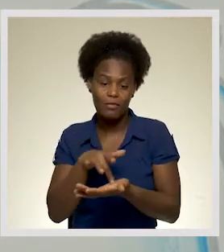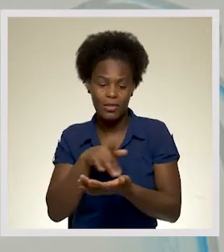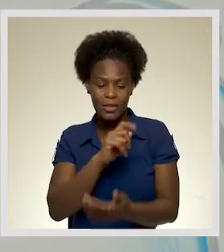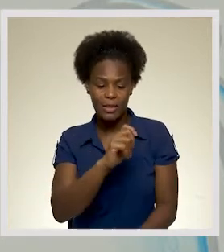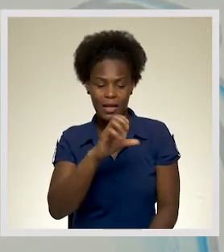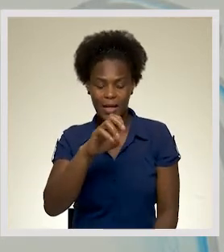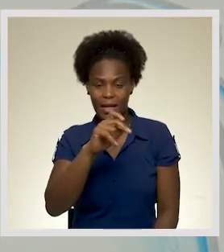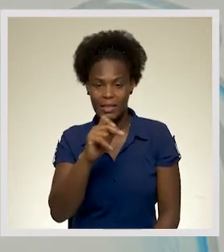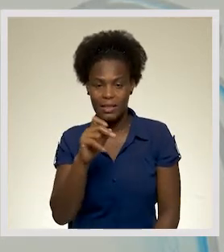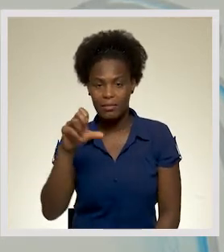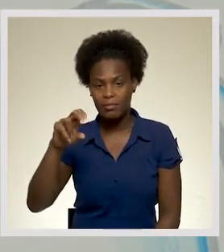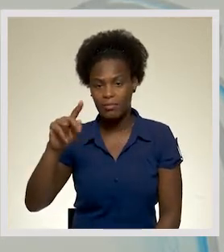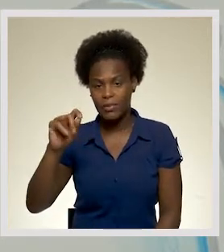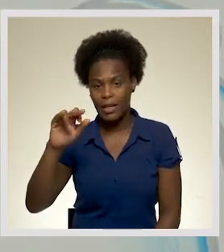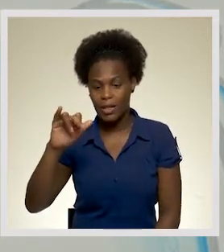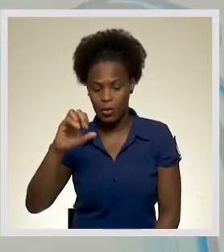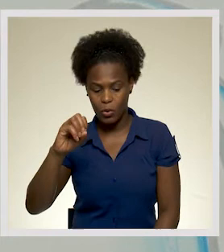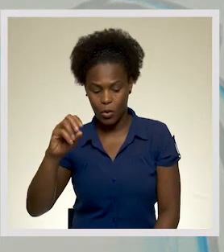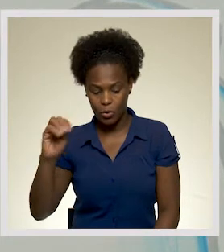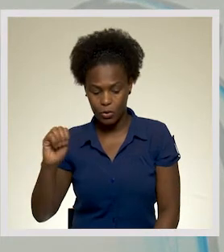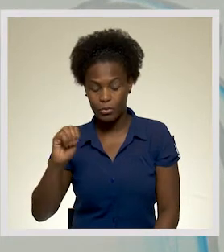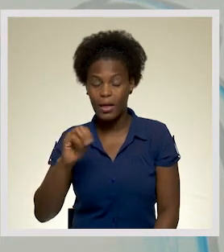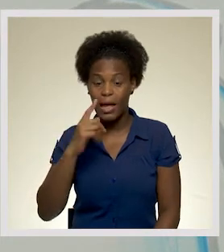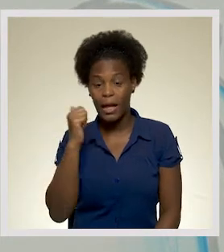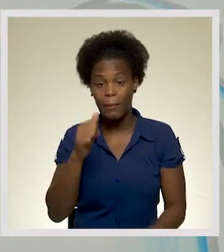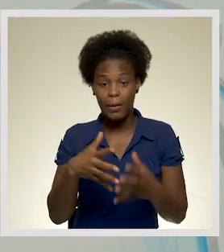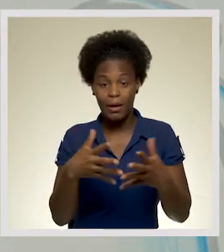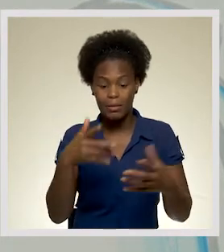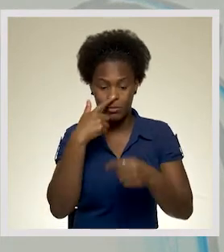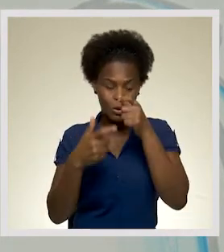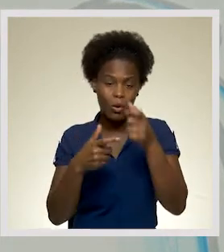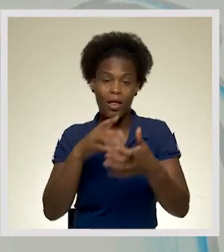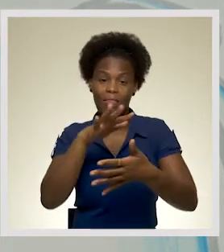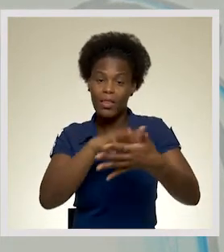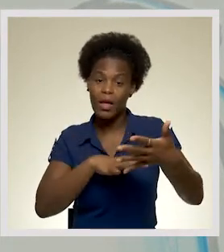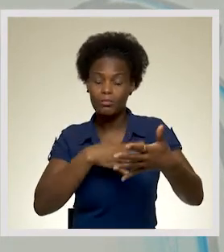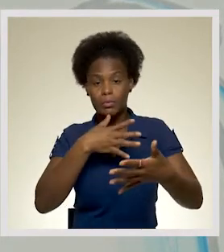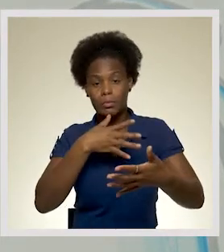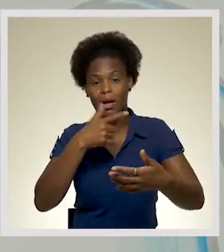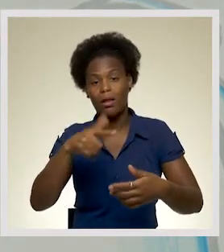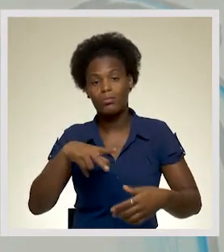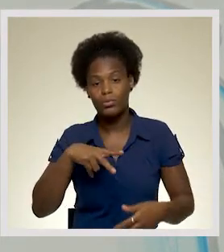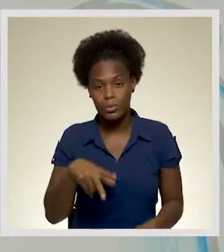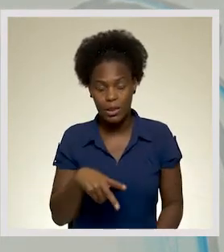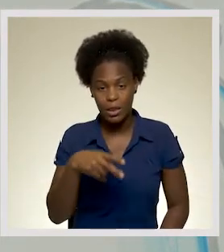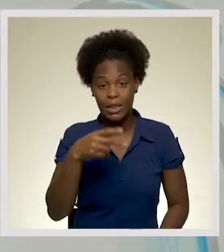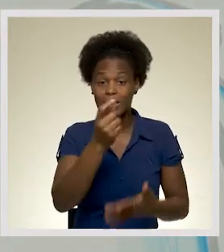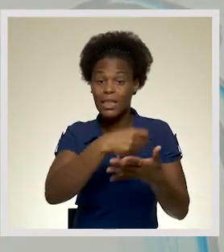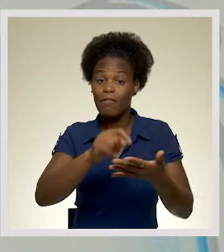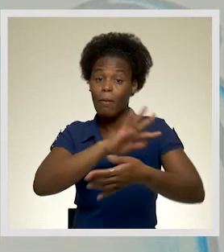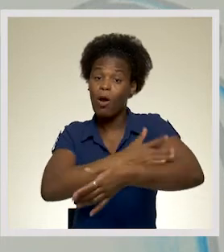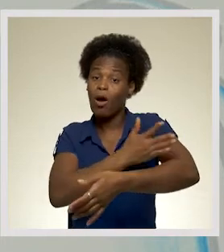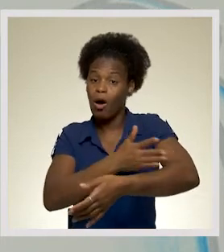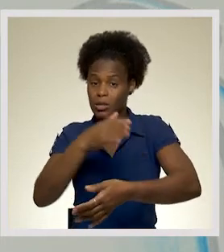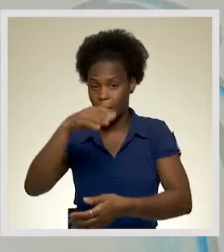Queiroz. Ele que foi um dos grandes prosadores em língua portuguesa. Na sua obra,